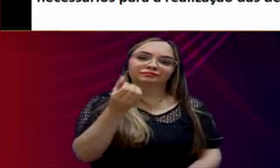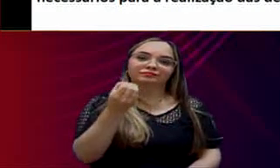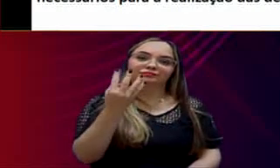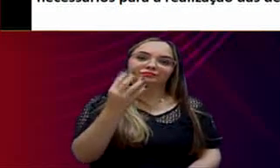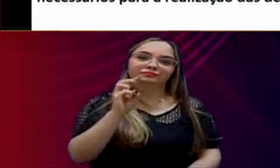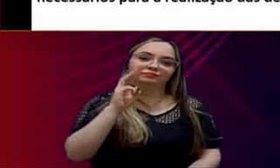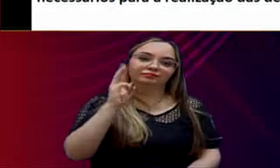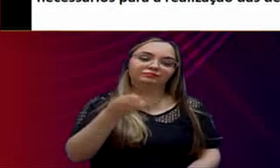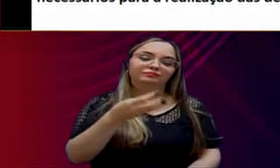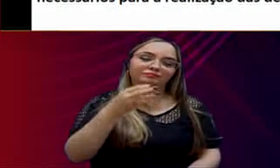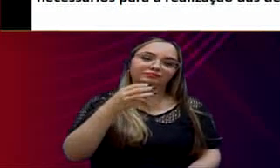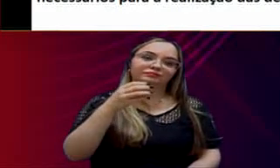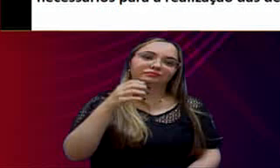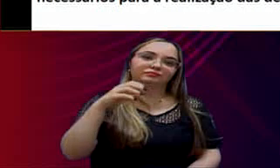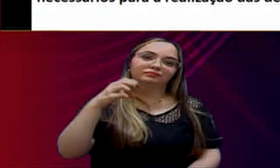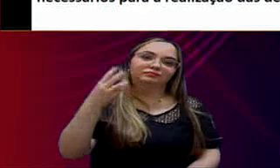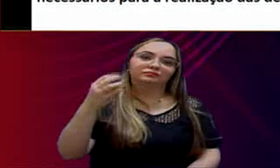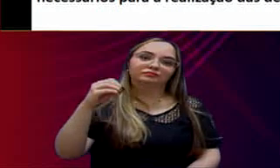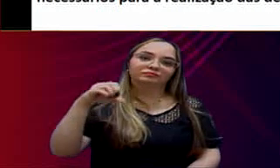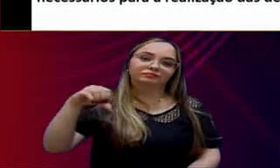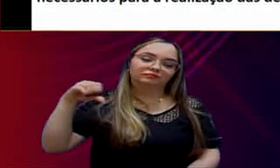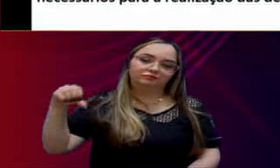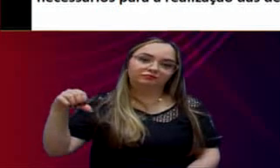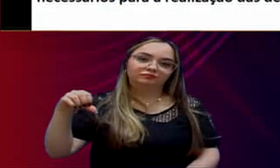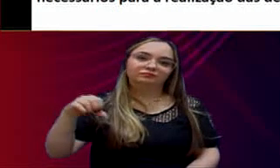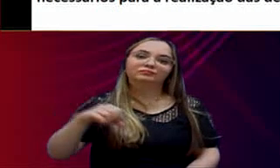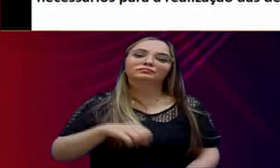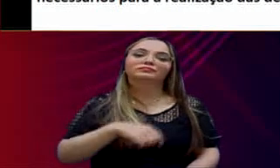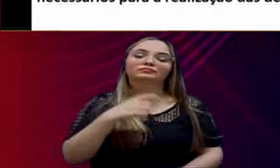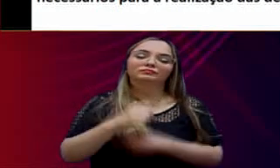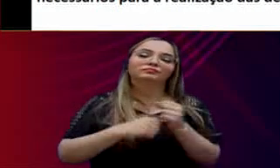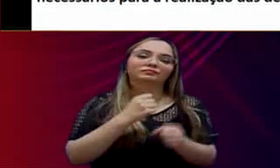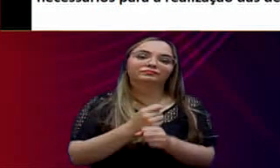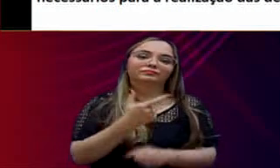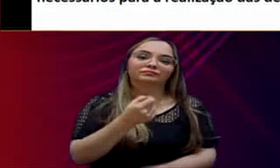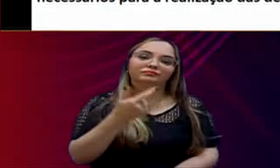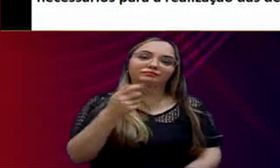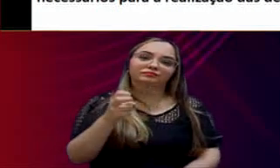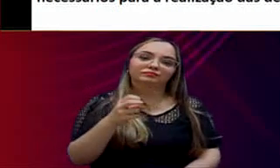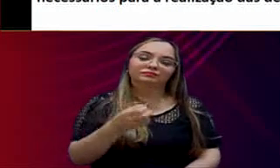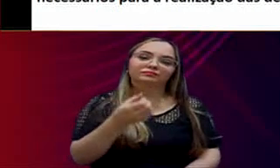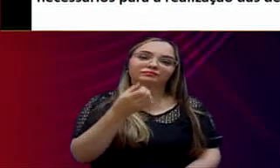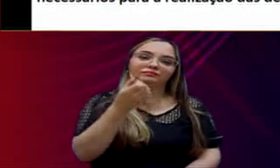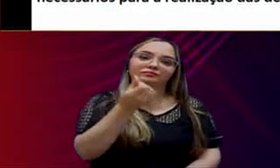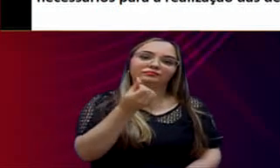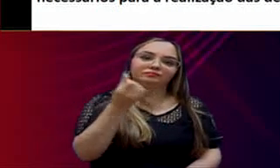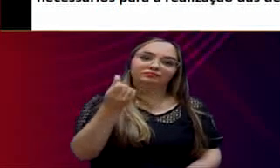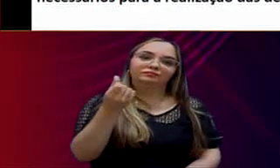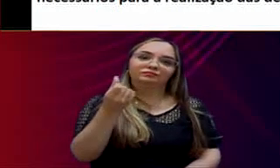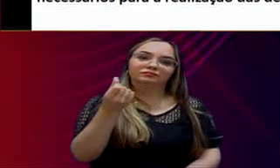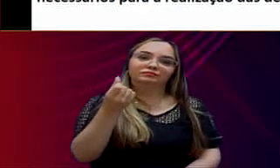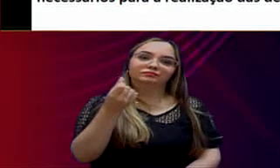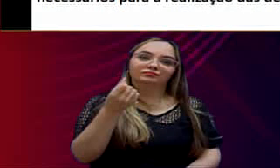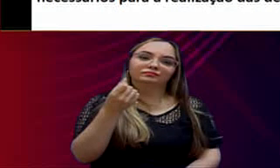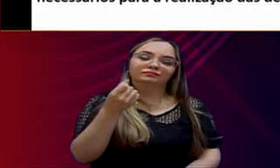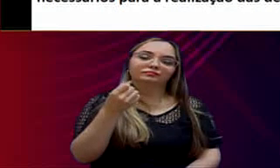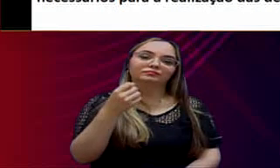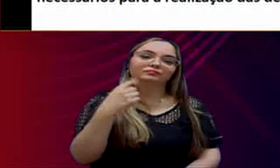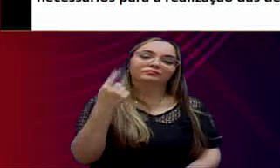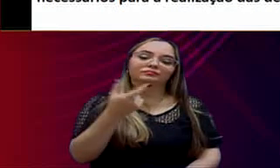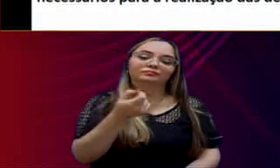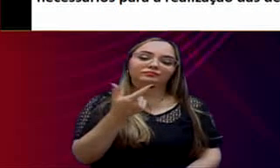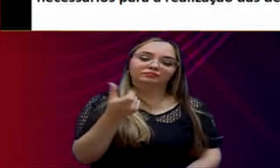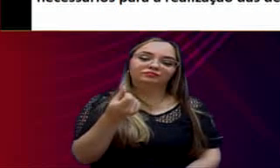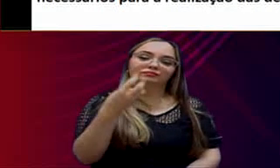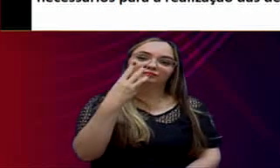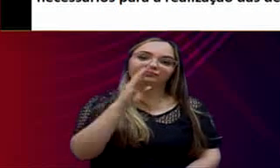399 em 25 3 bilhões 661 milhões 176 em